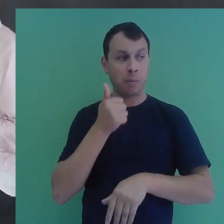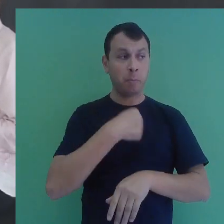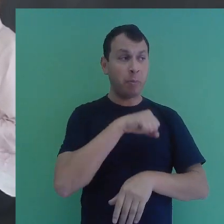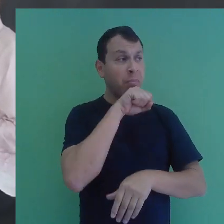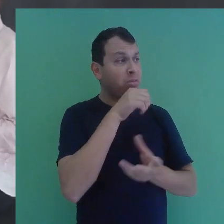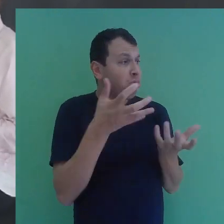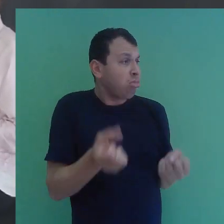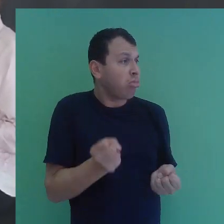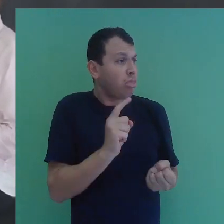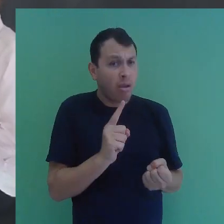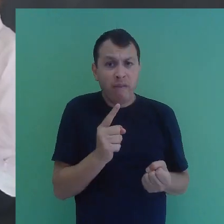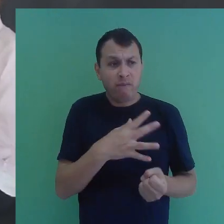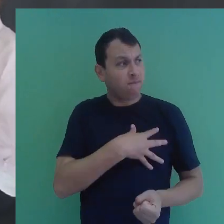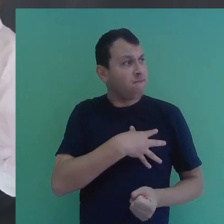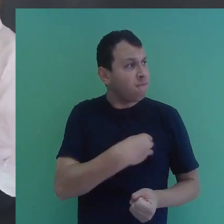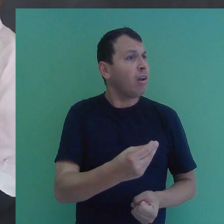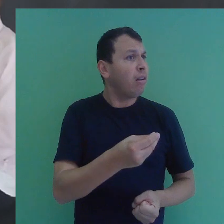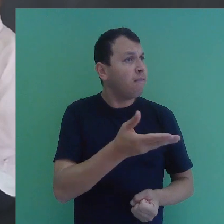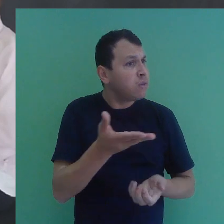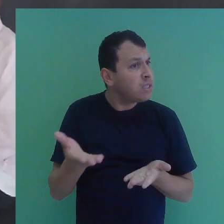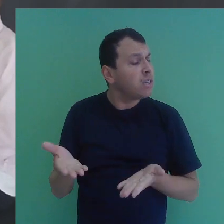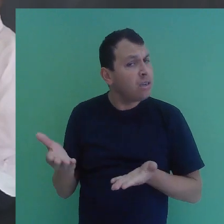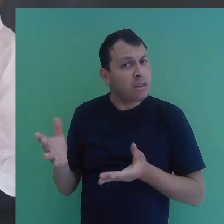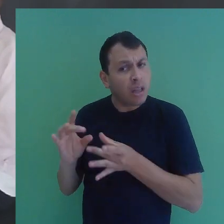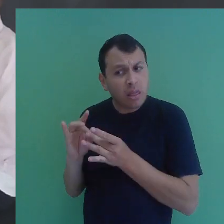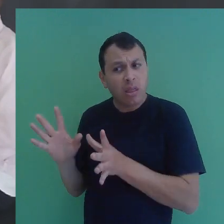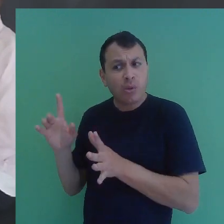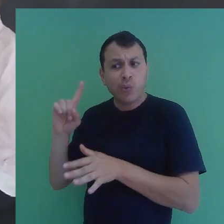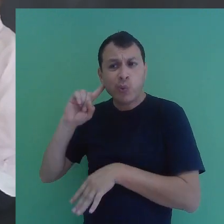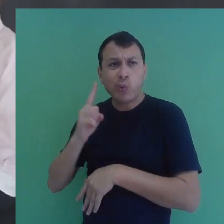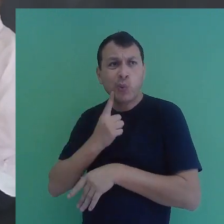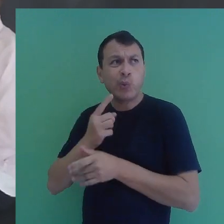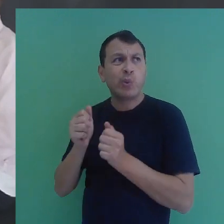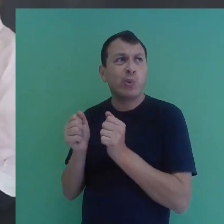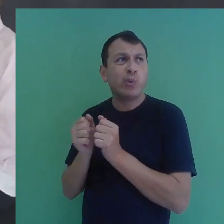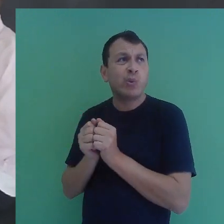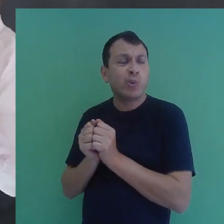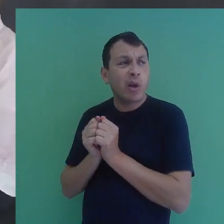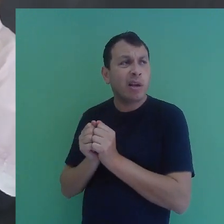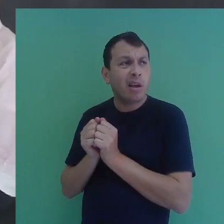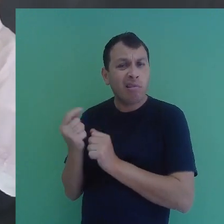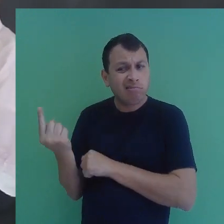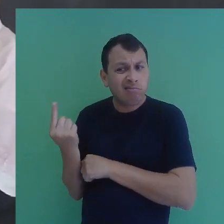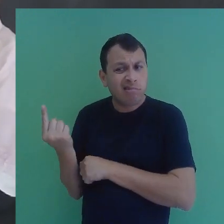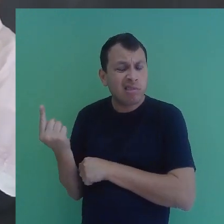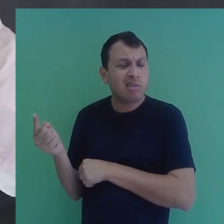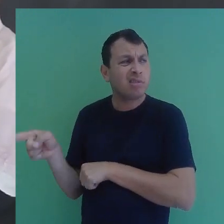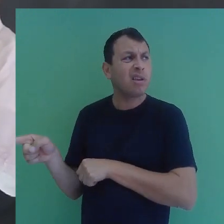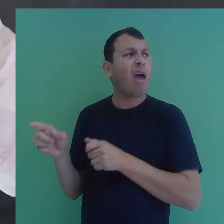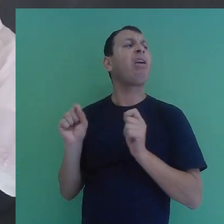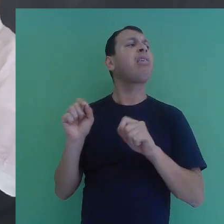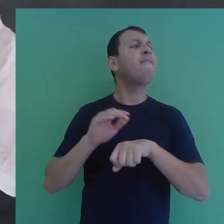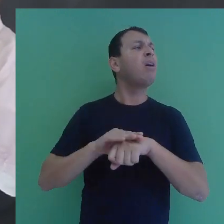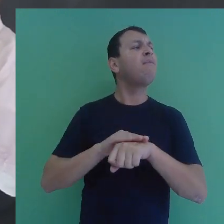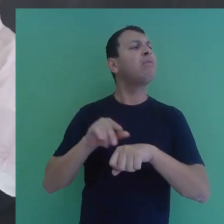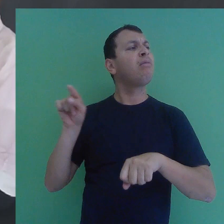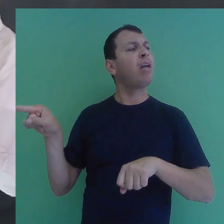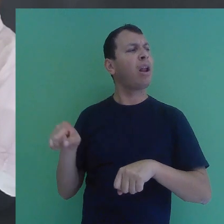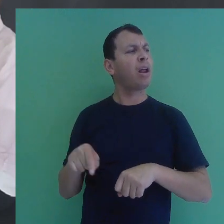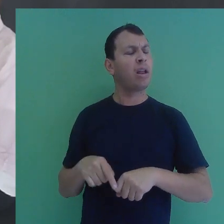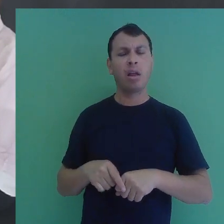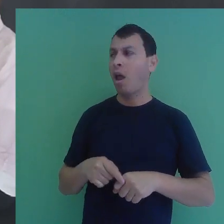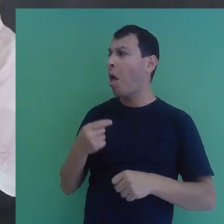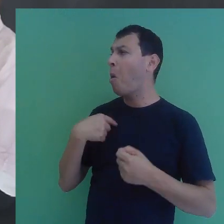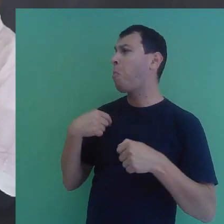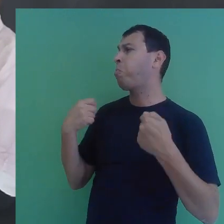dizia: filho, você deixou o fulano sozinho, quem que vai conversar com ele? Aí eu dizia para ela: mãe, eu preciso ir ao banheiro.